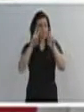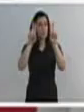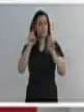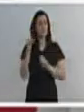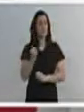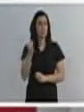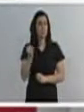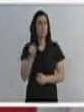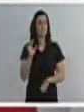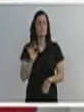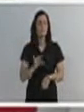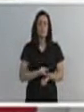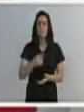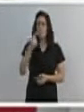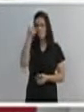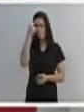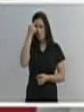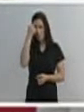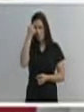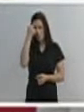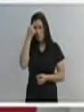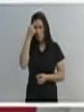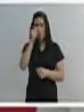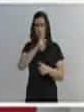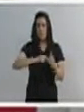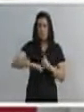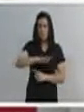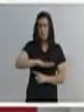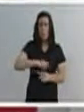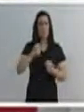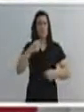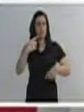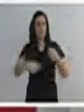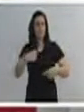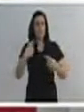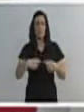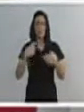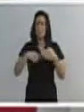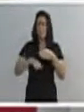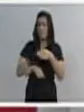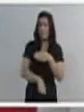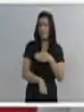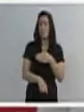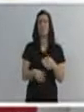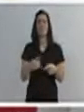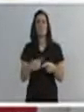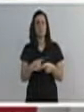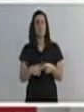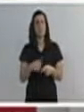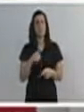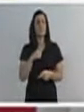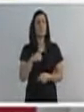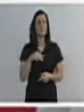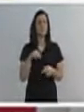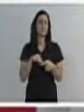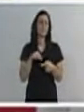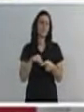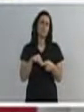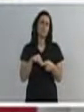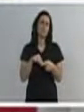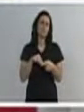importante. Penso que a sociedade deveria debatê-lo com mais profundidade, porque há muitas razões